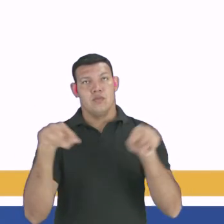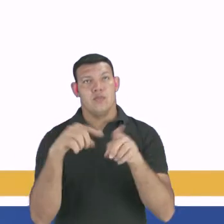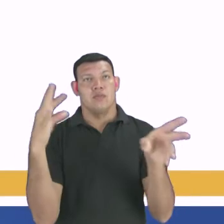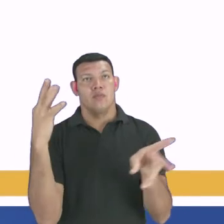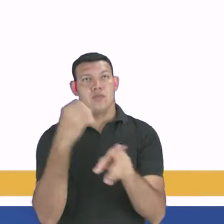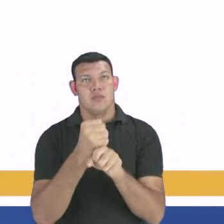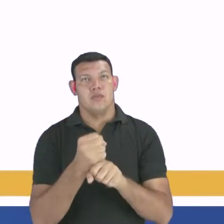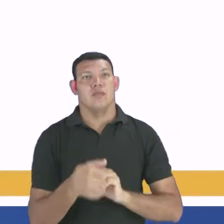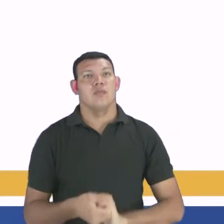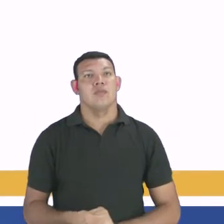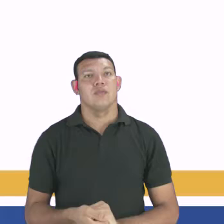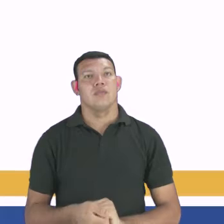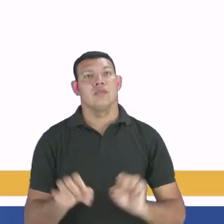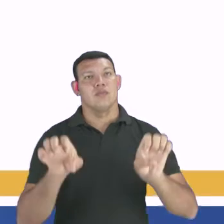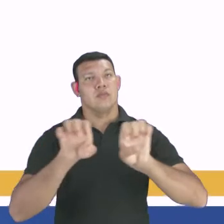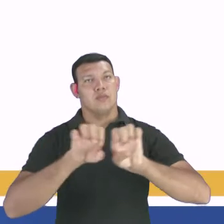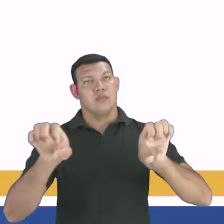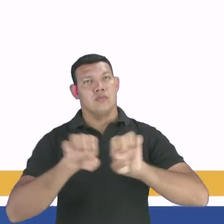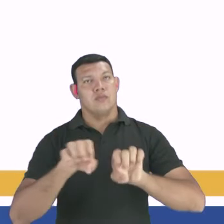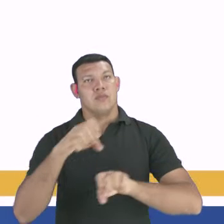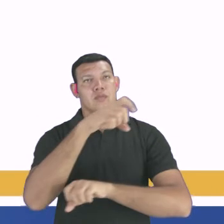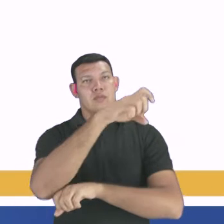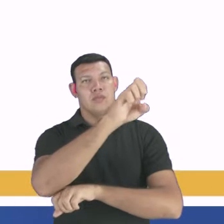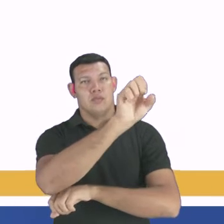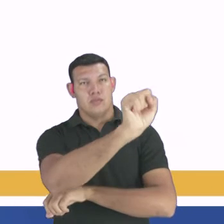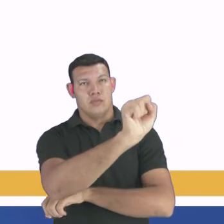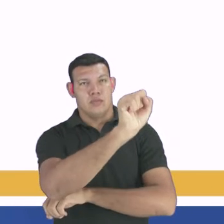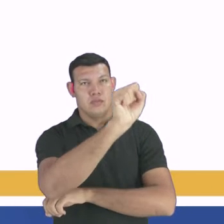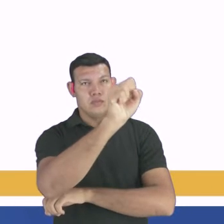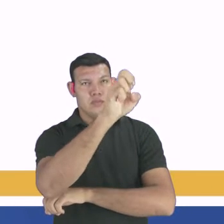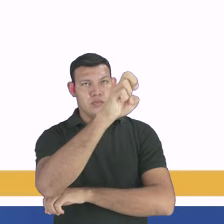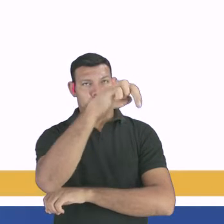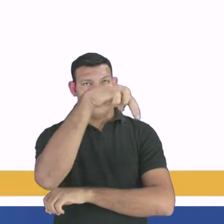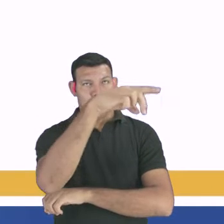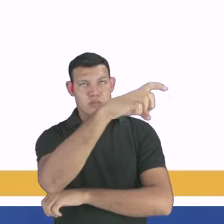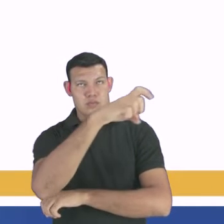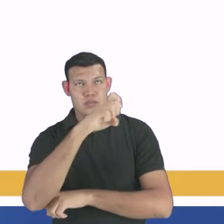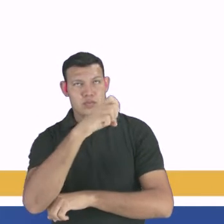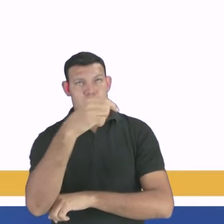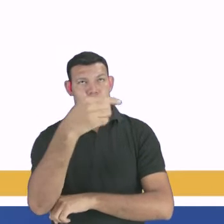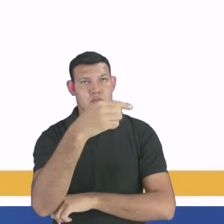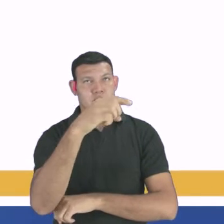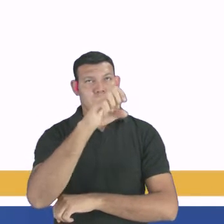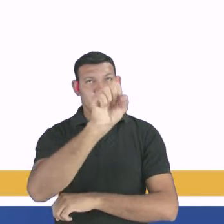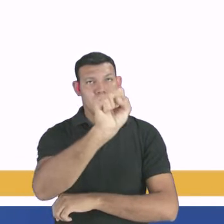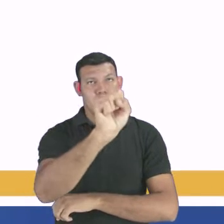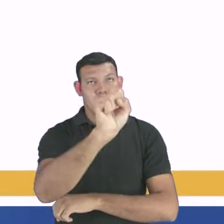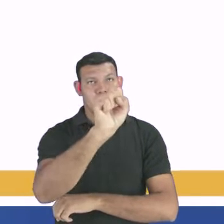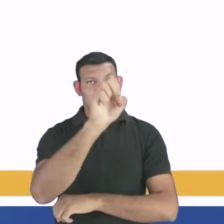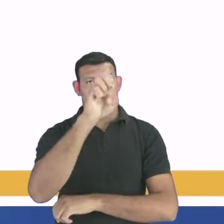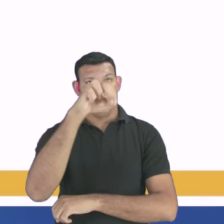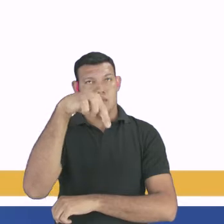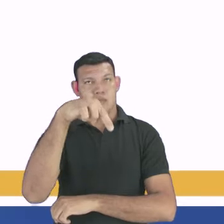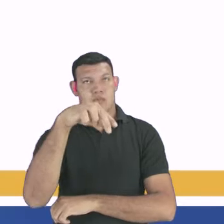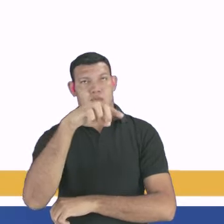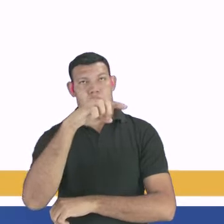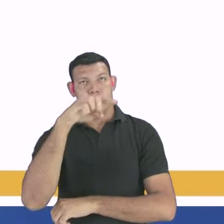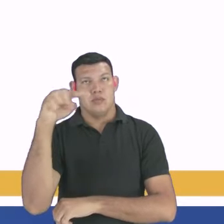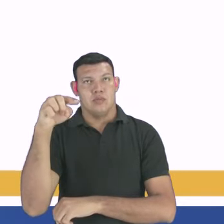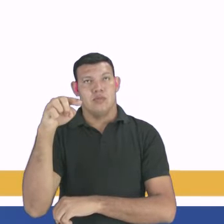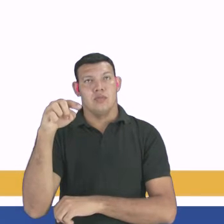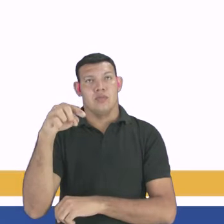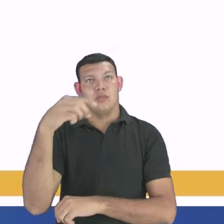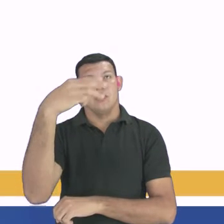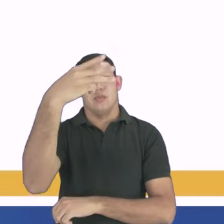equação sendo de x menos seno de 3pi sobre 2 igual a zero por exemplo os números